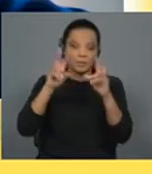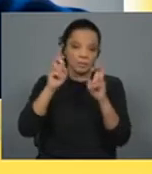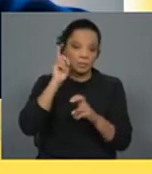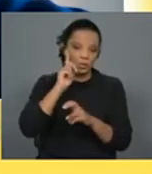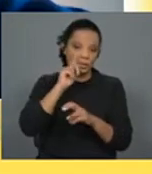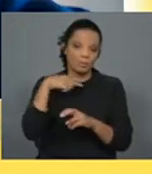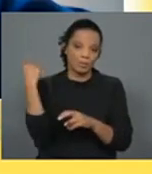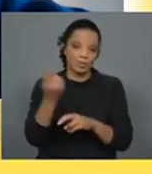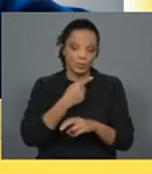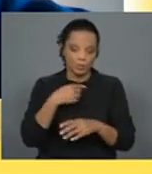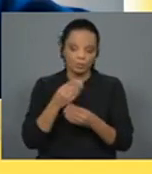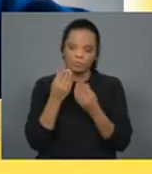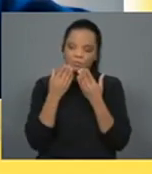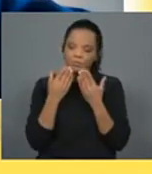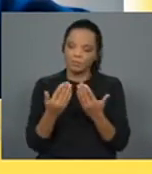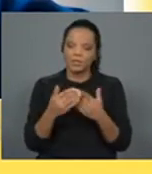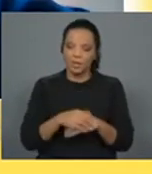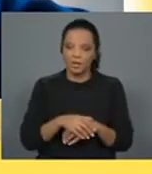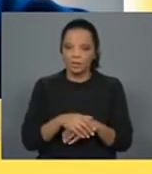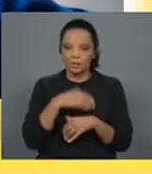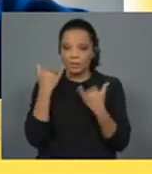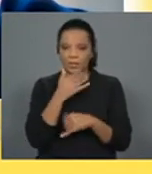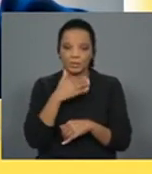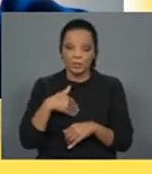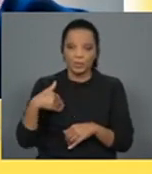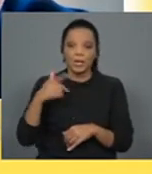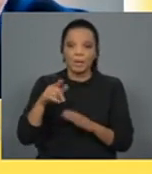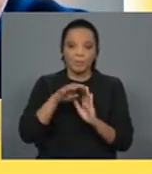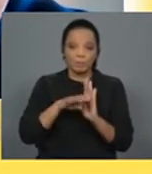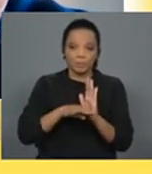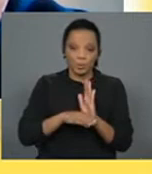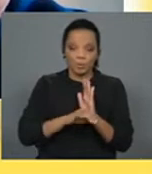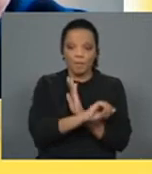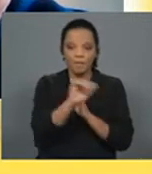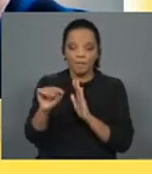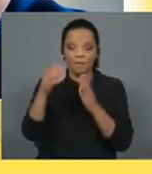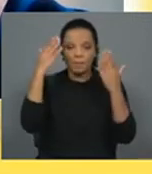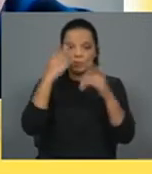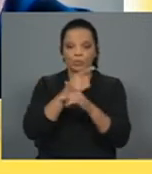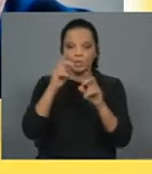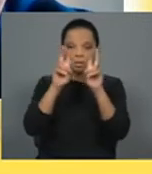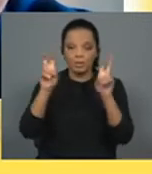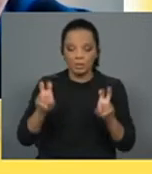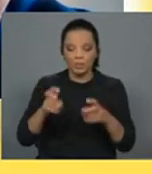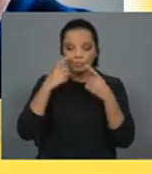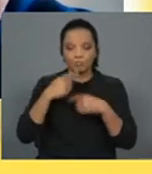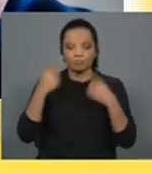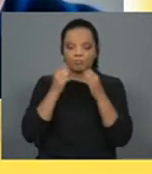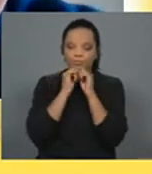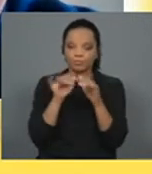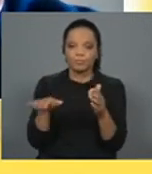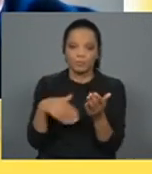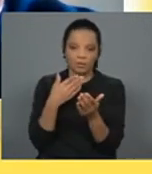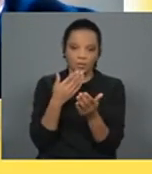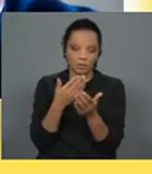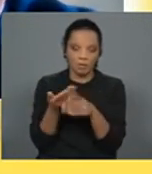para todos. Muito obrigado, felicidades, saúde. Parabéns e até uma ao próxima. Vosso programa, porque é divulgar estas questões que se pode contribuir